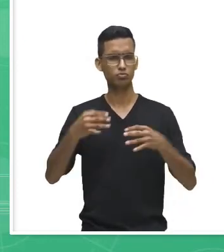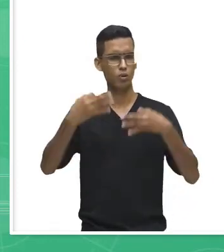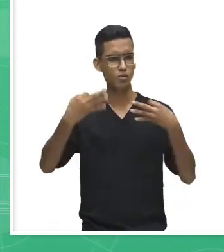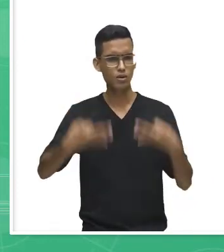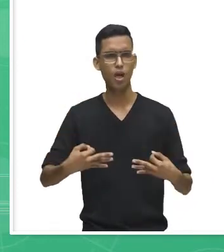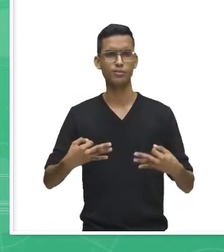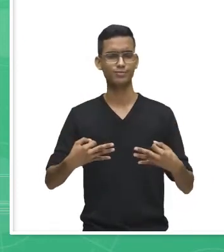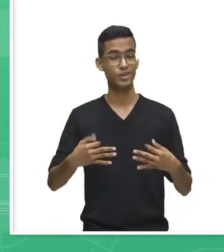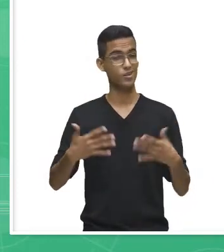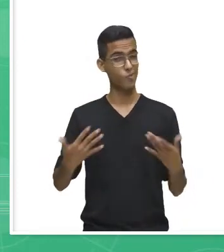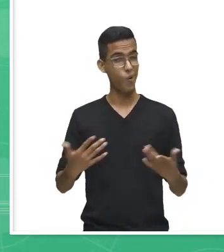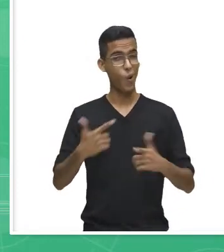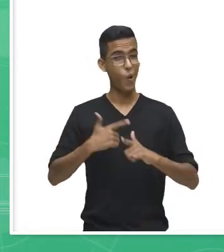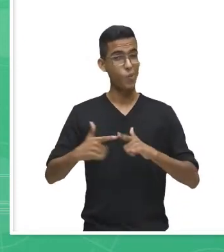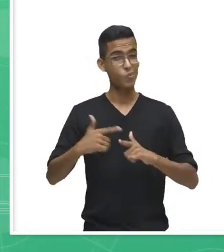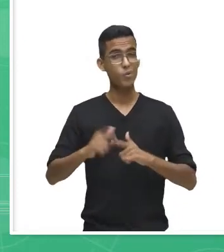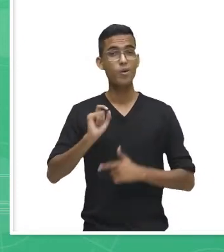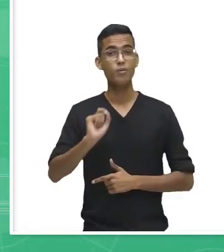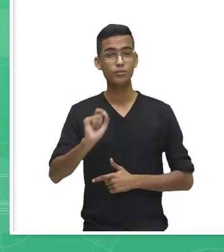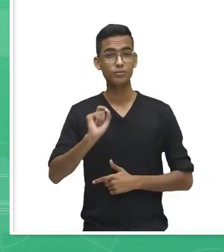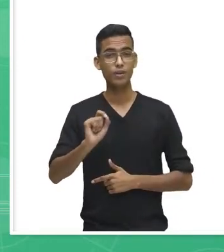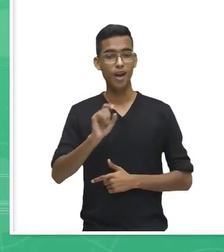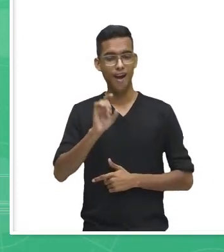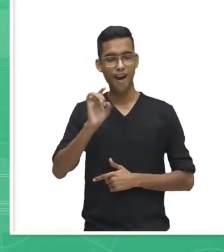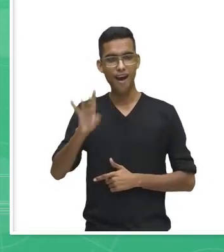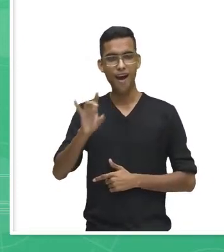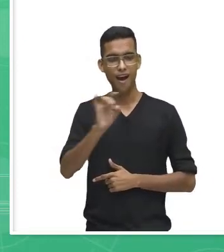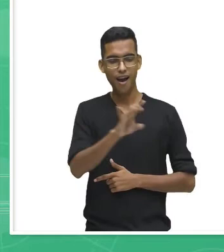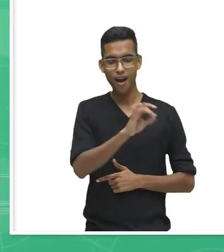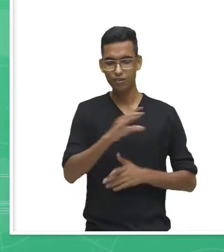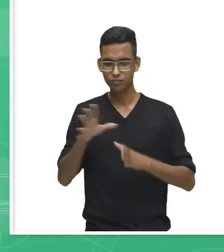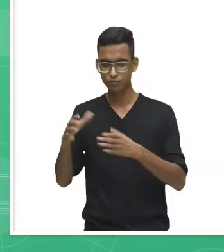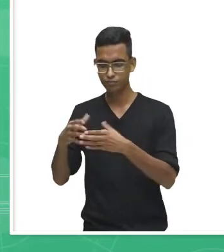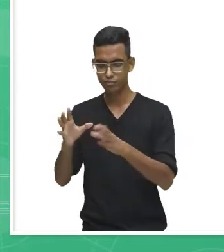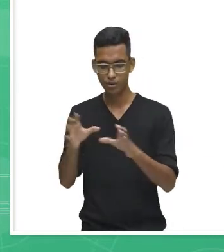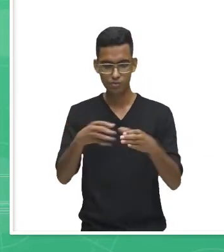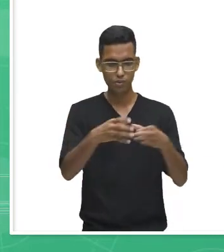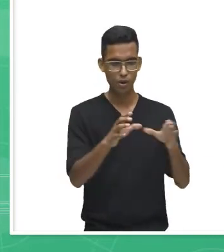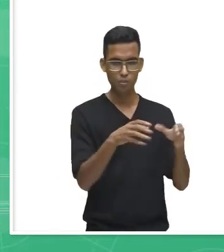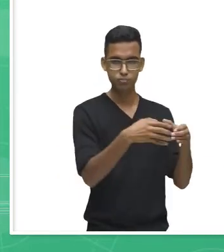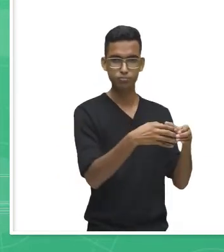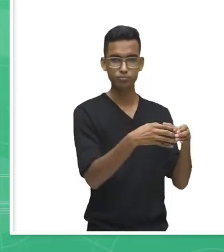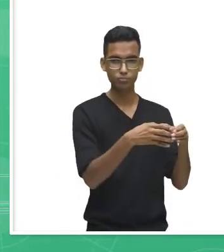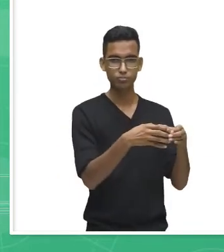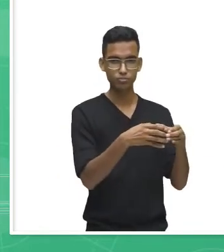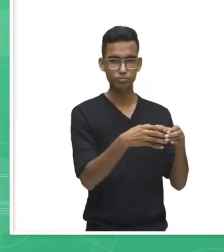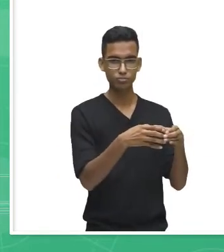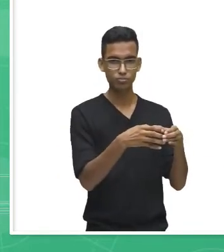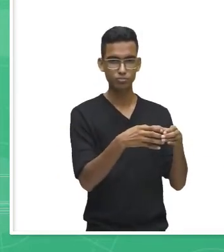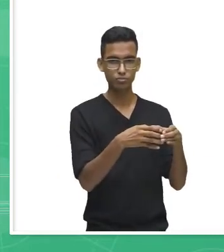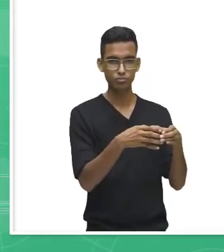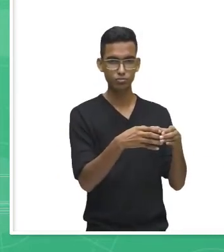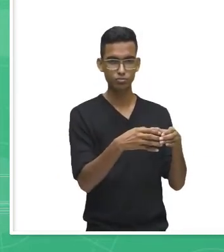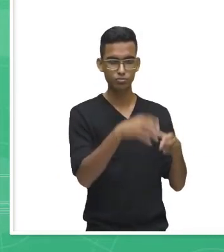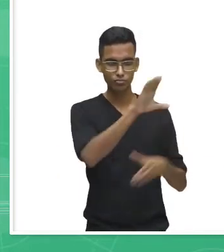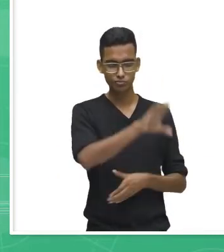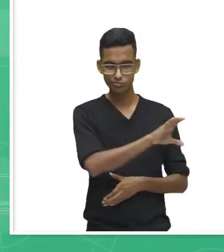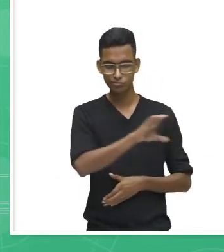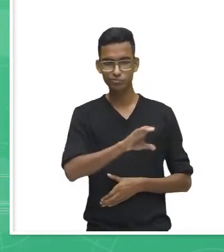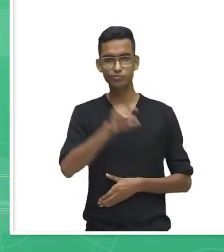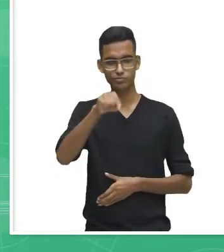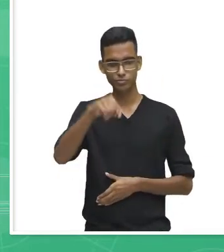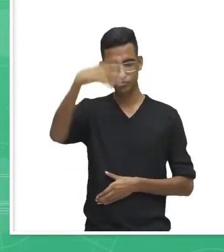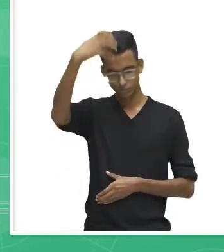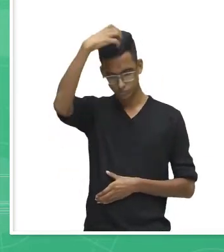O problema, gente, é que cada estado, independente do número de membros que ele possuía, e a gente deve imaginar que o